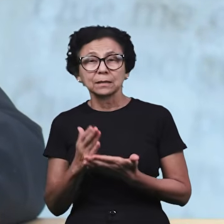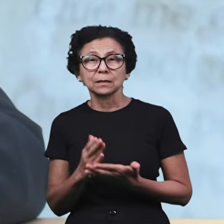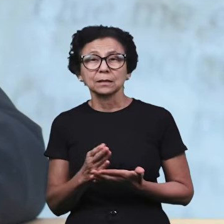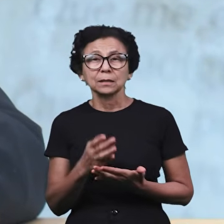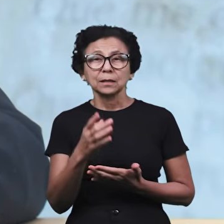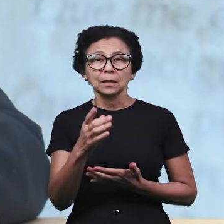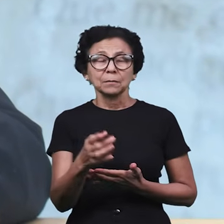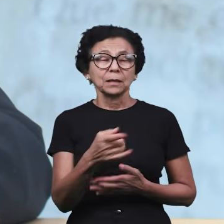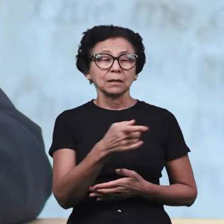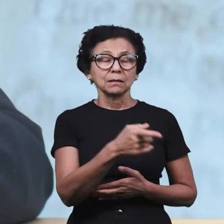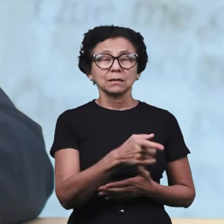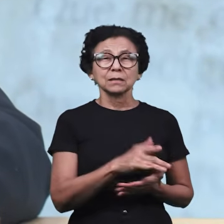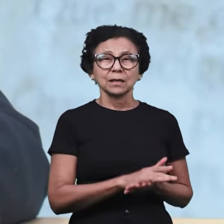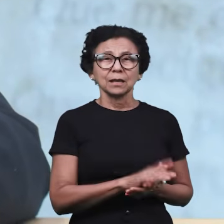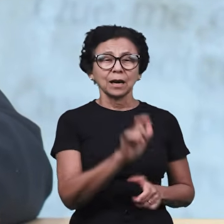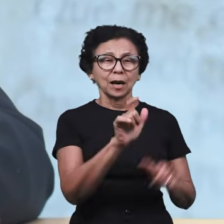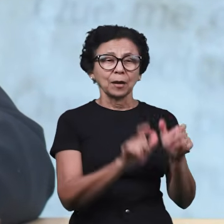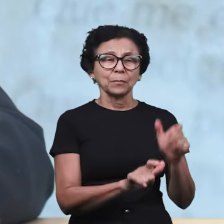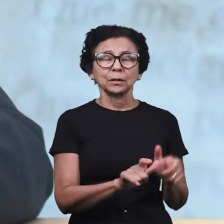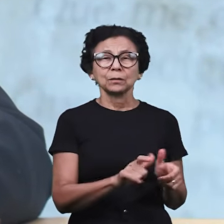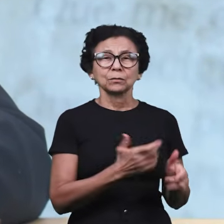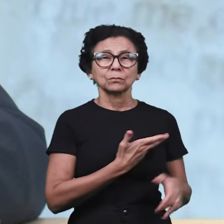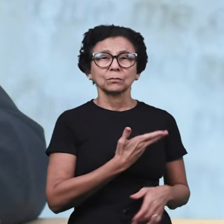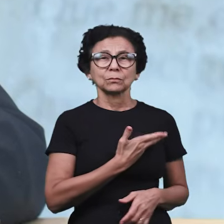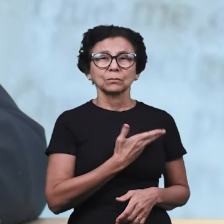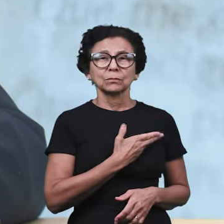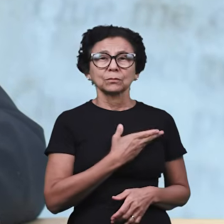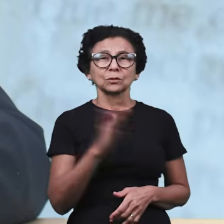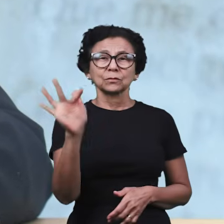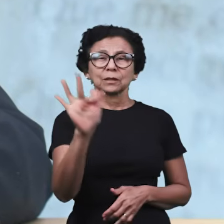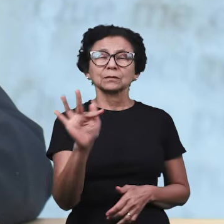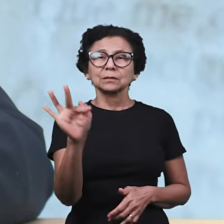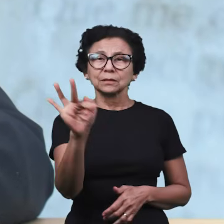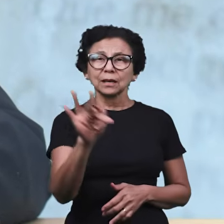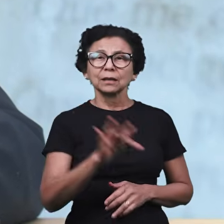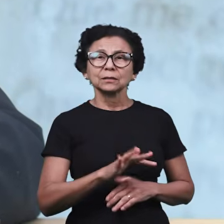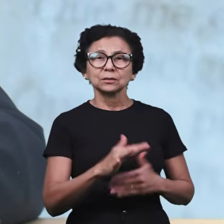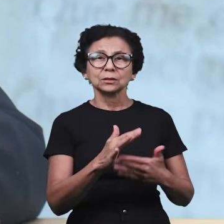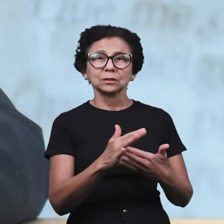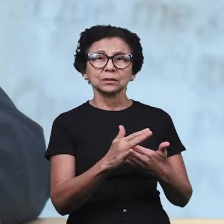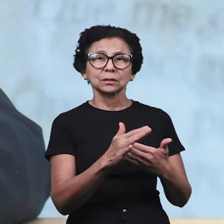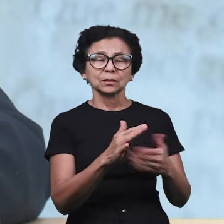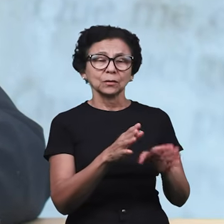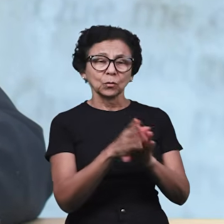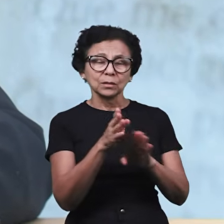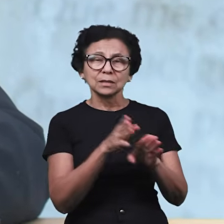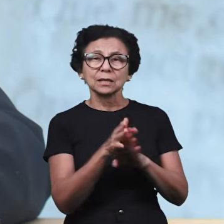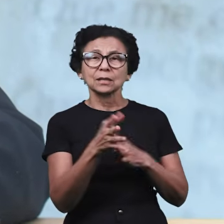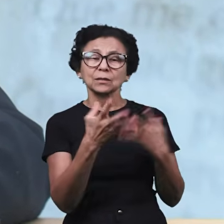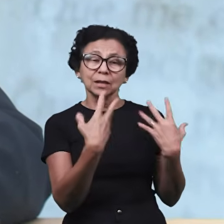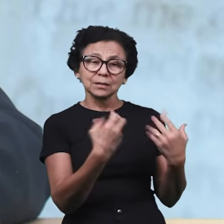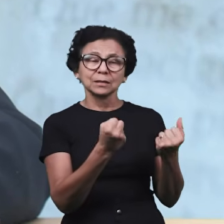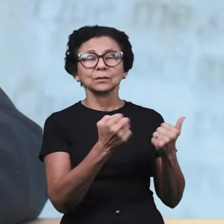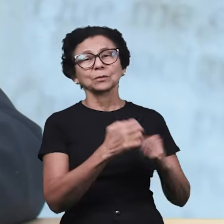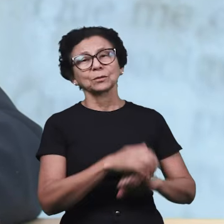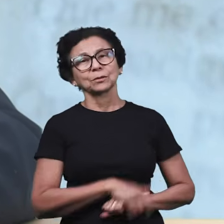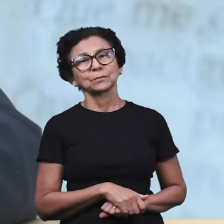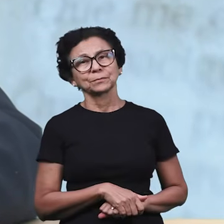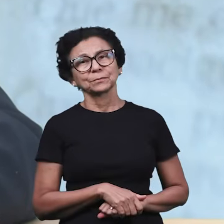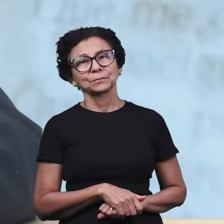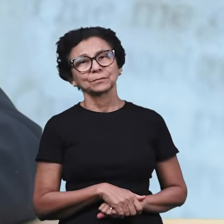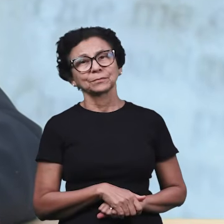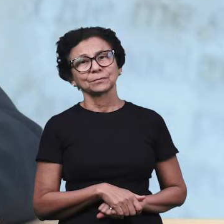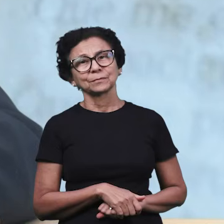pena você ouvir um conselho de alguém que não tem o Espírito de Deus? Que não tem o Espírito de sabedoria, como diz o profeta